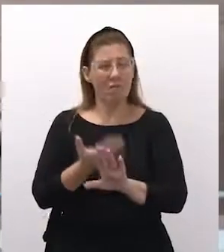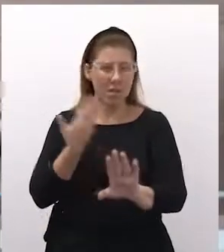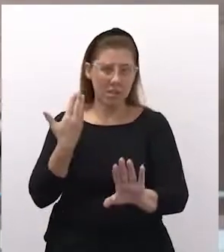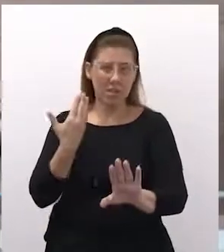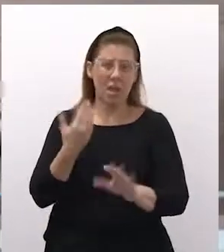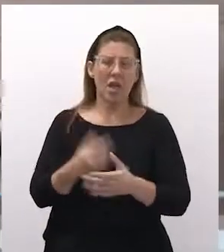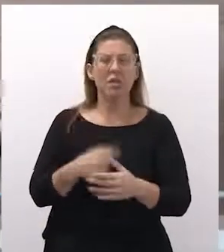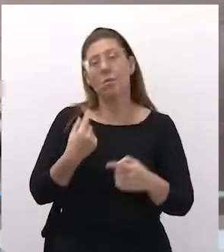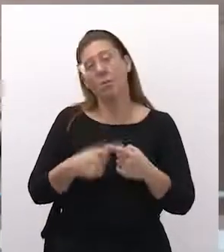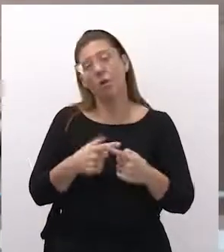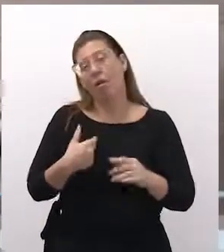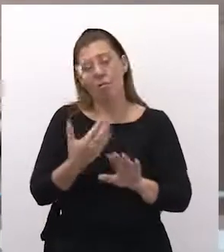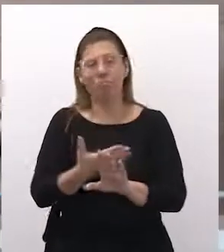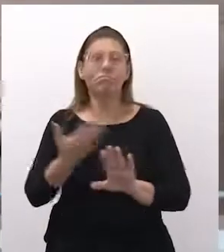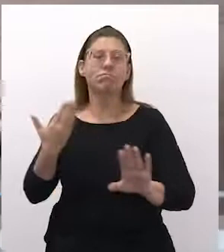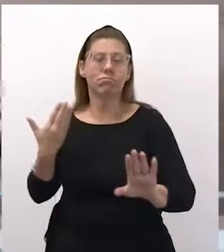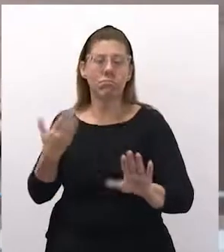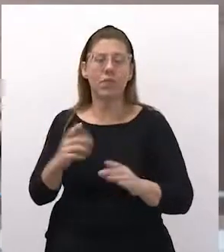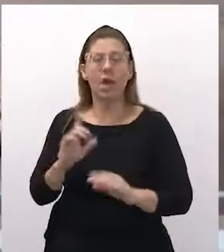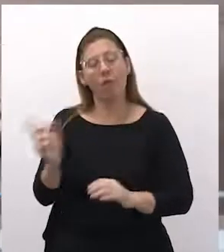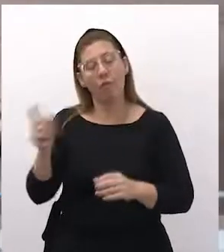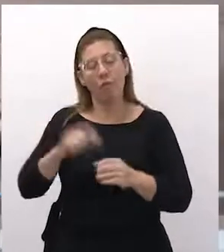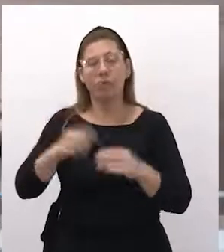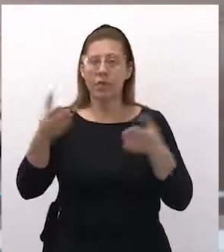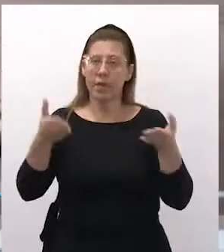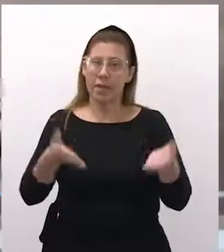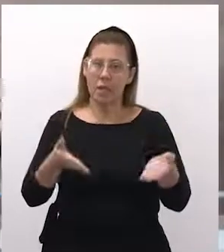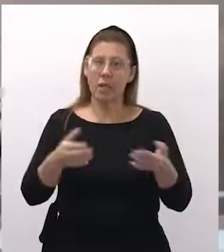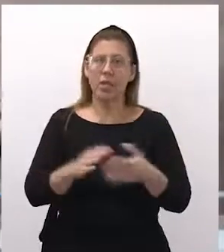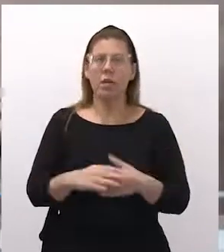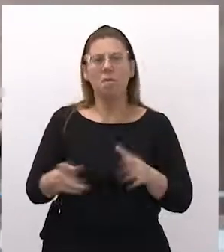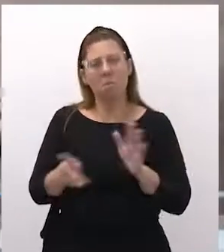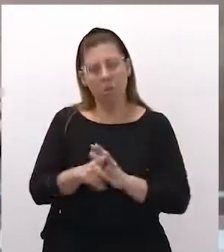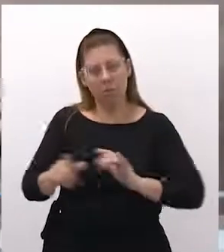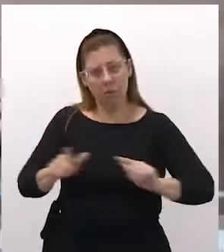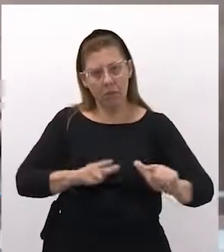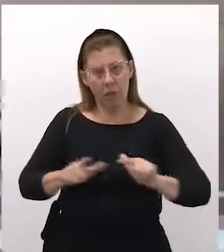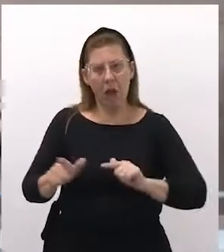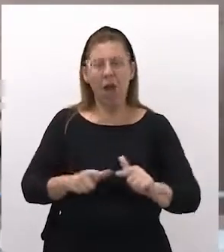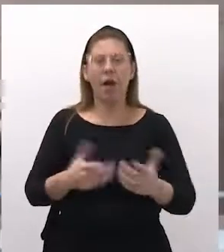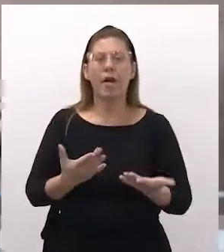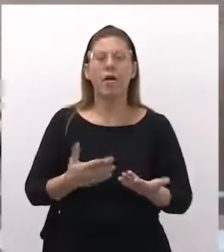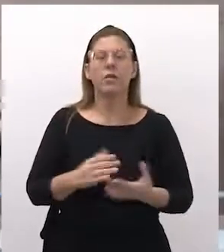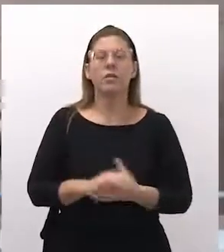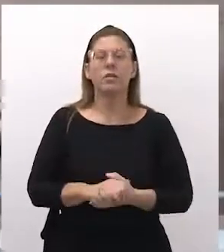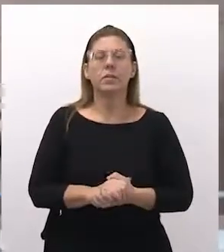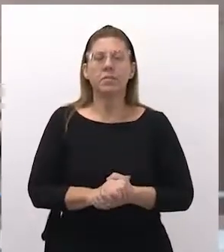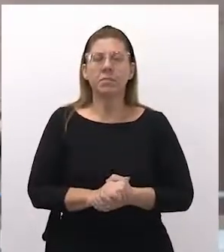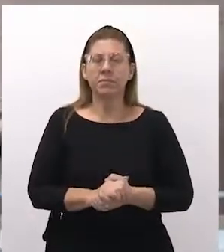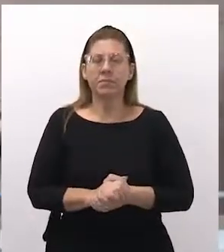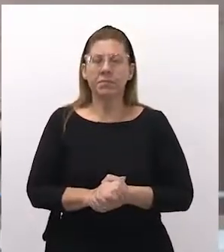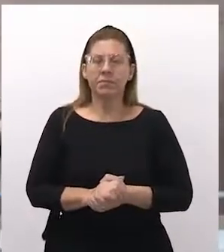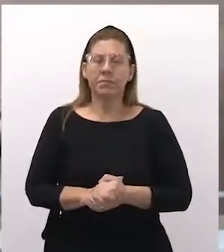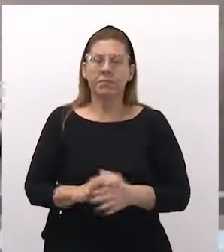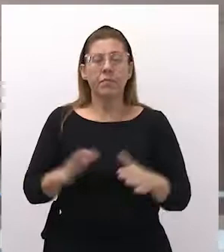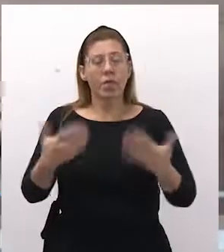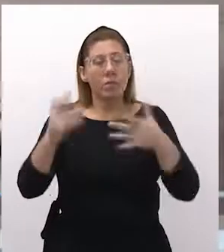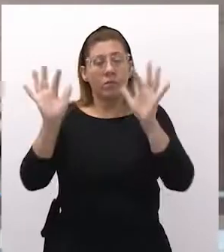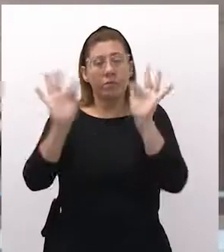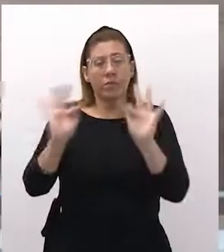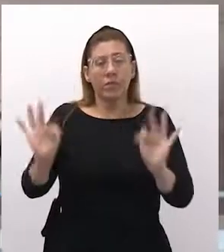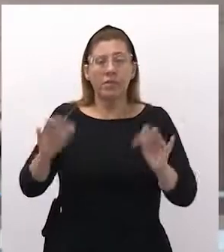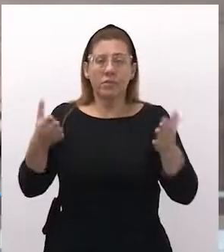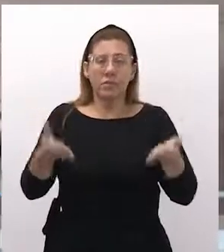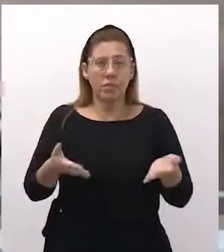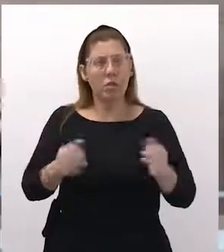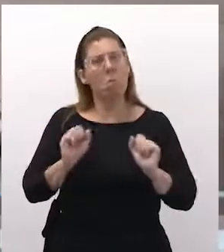vocês o porquê, né, que eu acabei me voltando mais para as questões trabalhistas mesmo, nesses últimos anos, e estou muito feliz